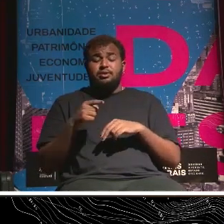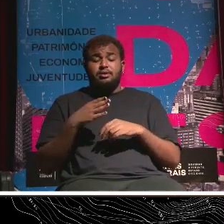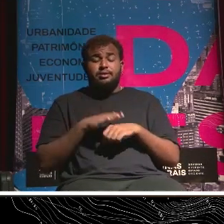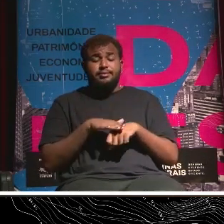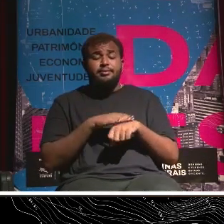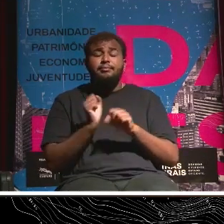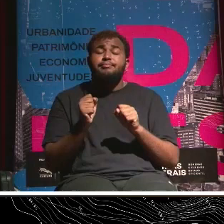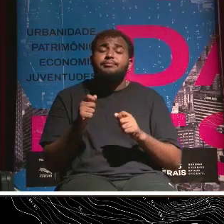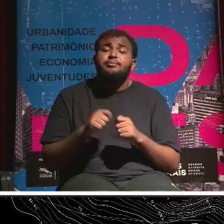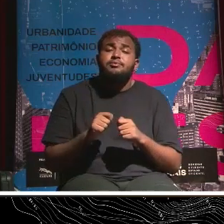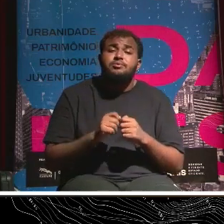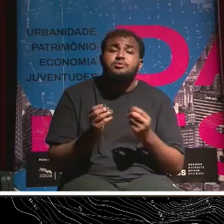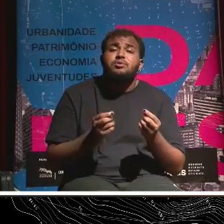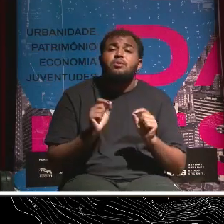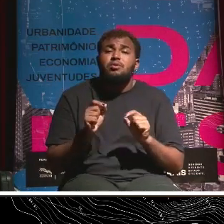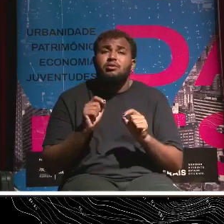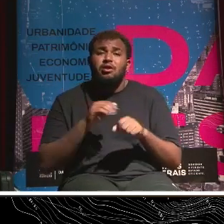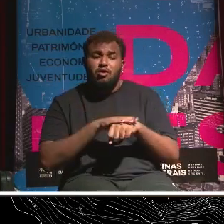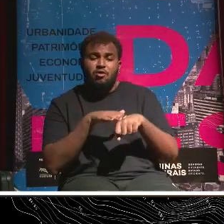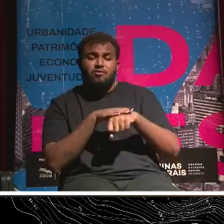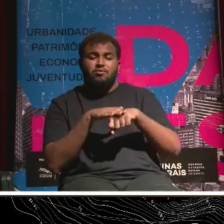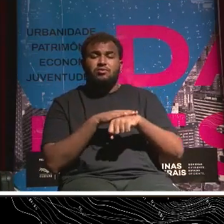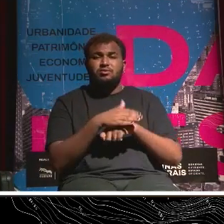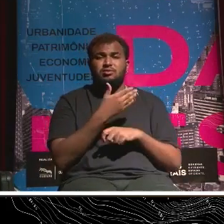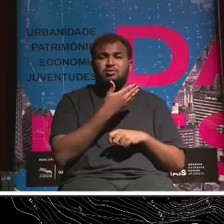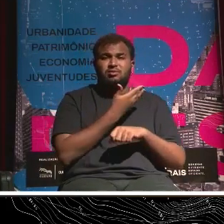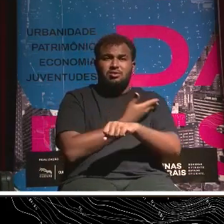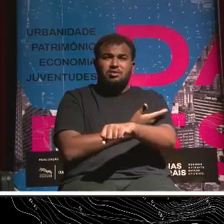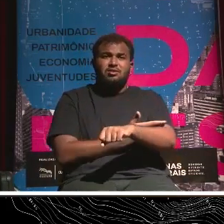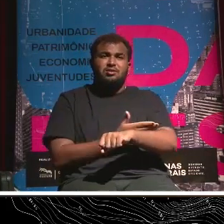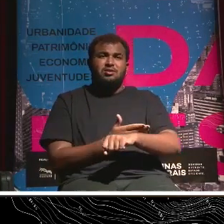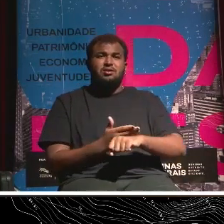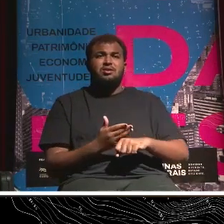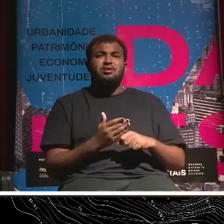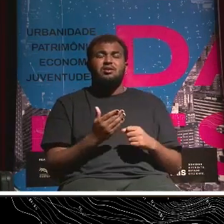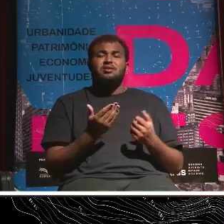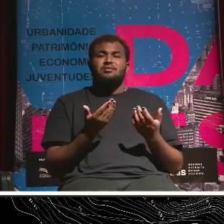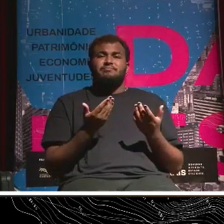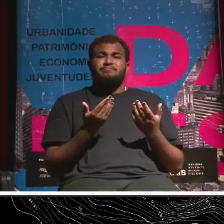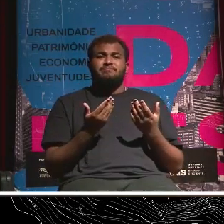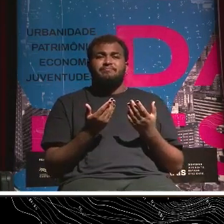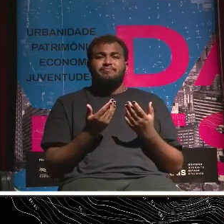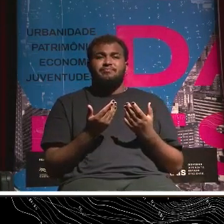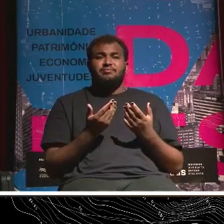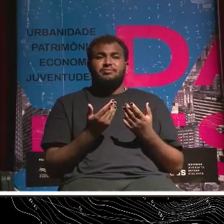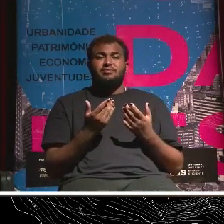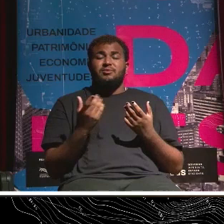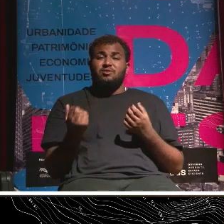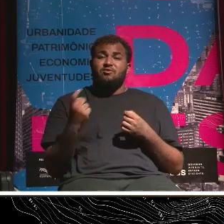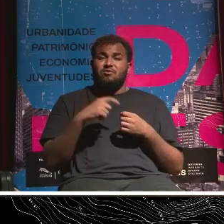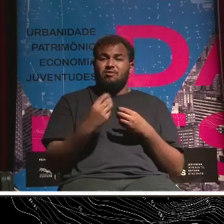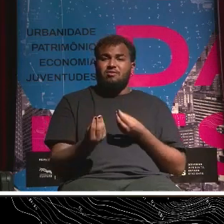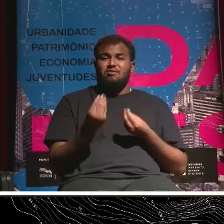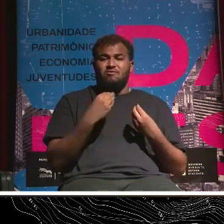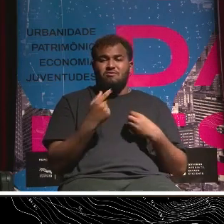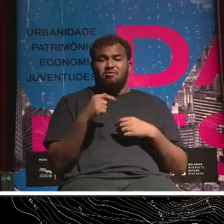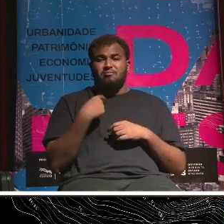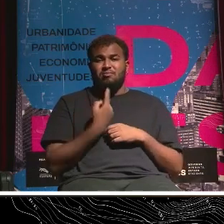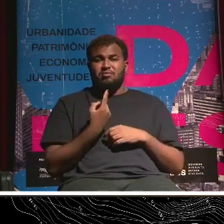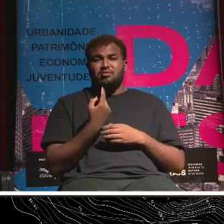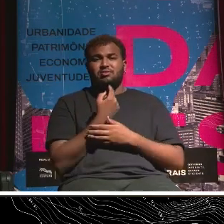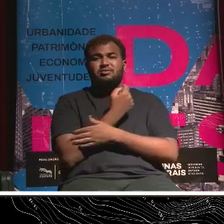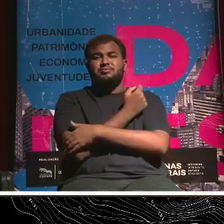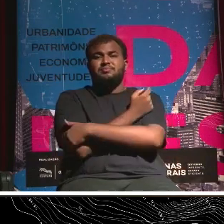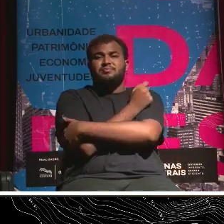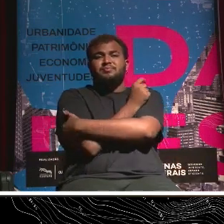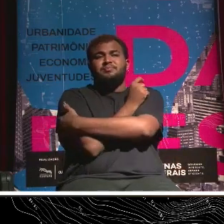diz a mãe Cássia, conversar com os brancos, que ela fala, né? Aprendi a conversar com os brancos e trazer de volta para a gente. E tenho feito isso também